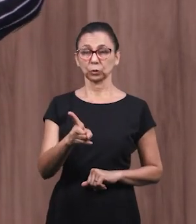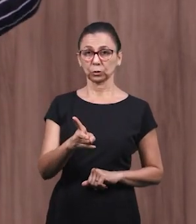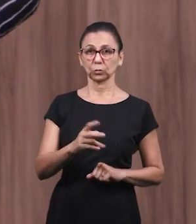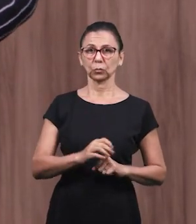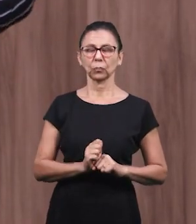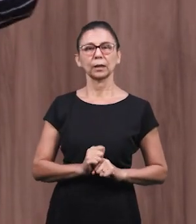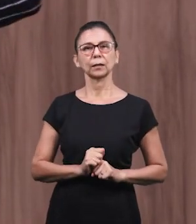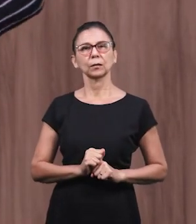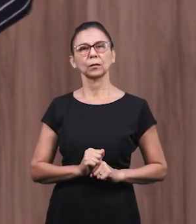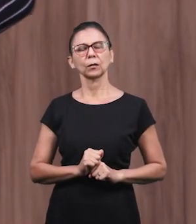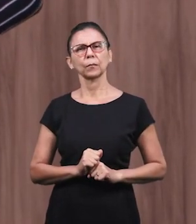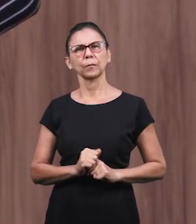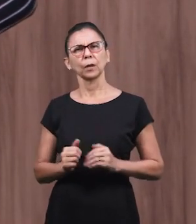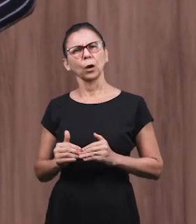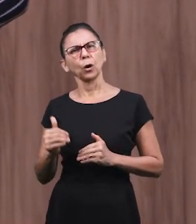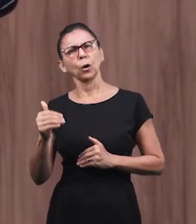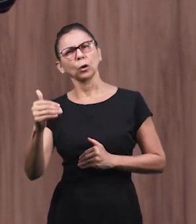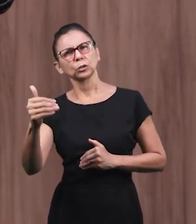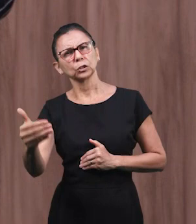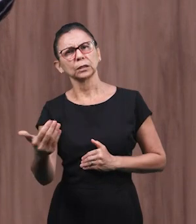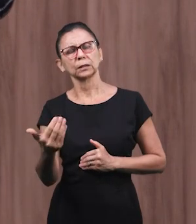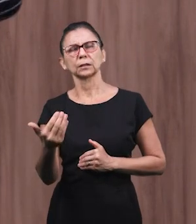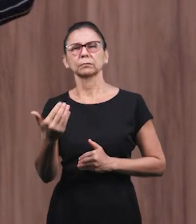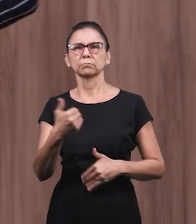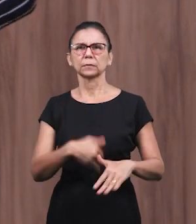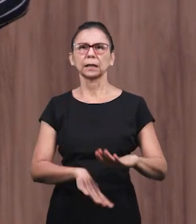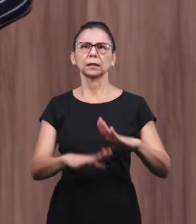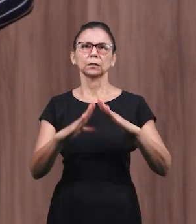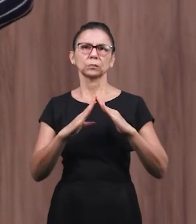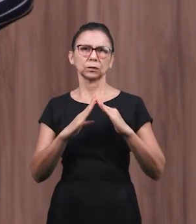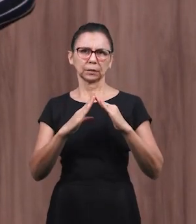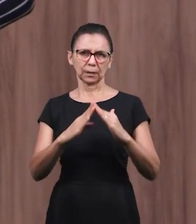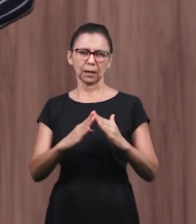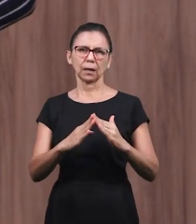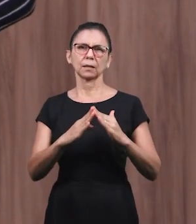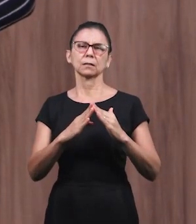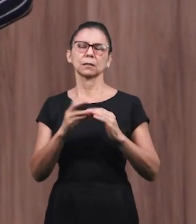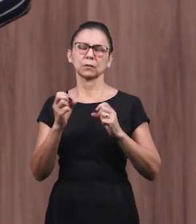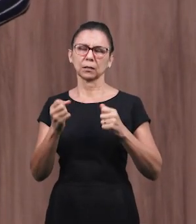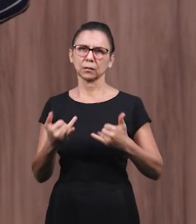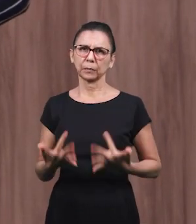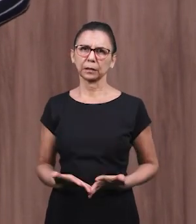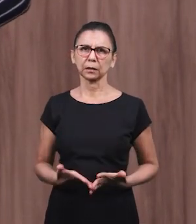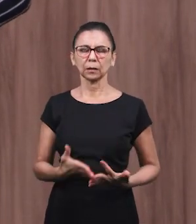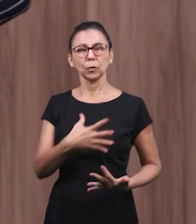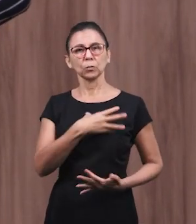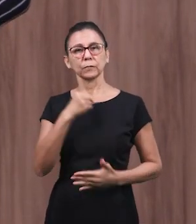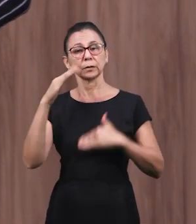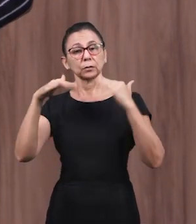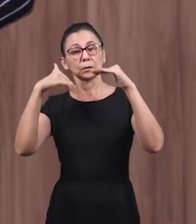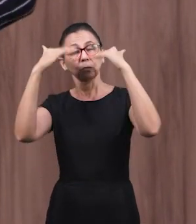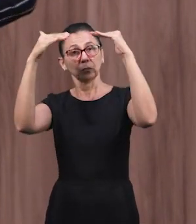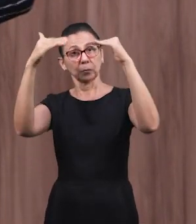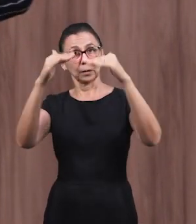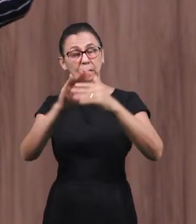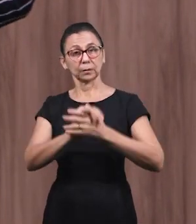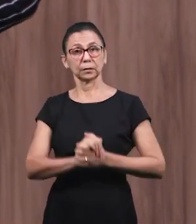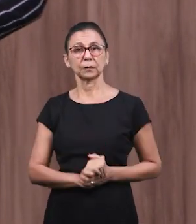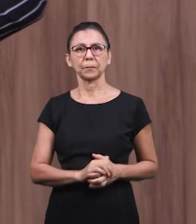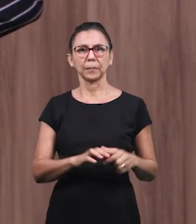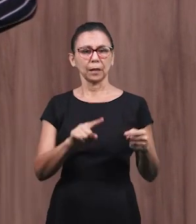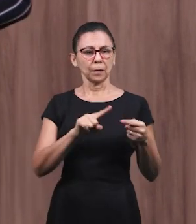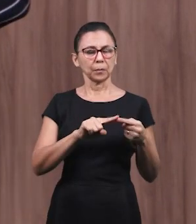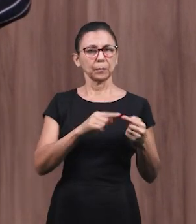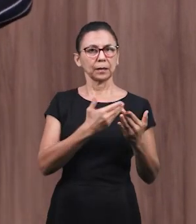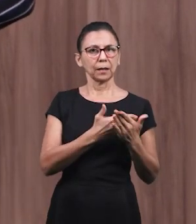tema Rotinas Colaborativas. Já tratamos da importância da organização no desenvolvimento dos filhos, sendo